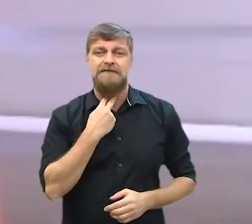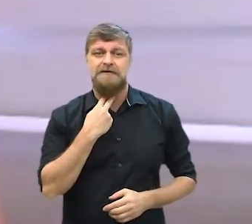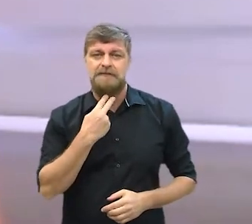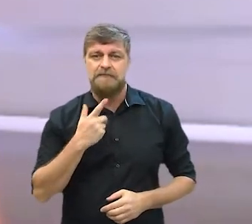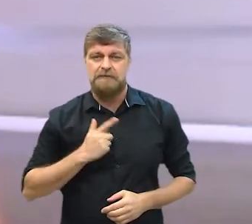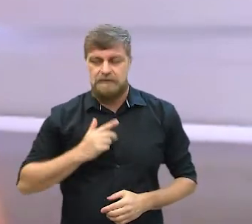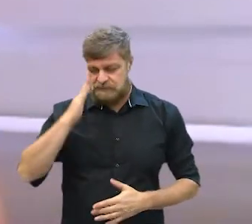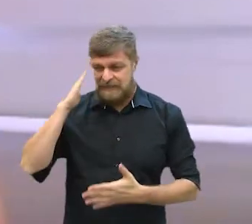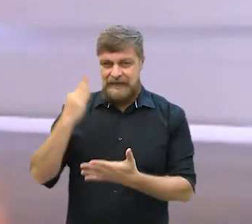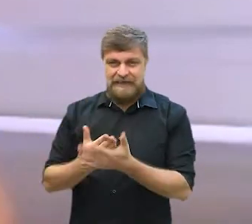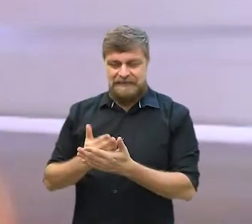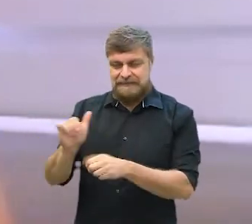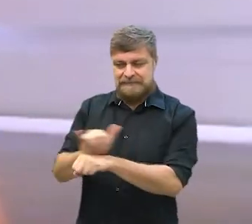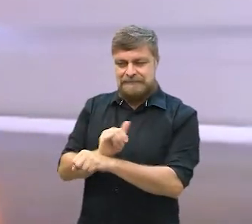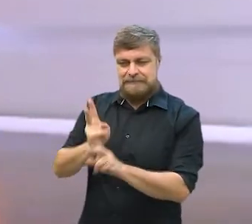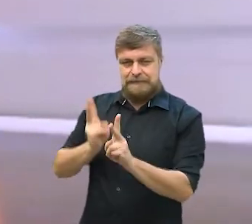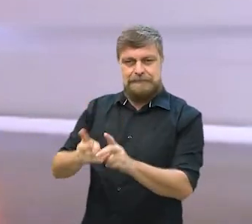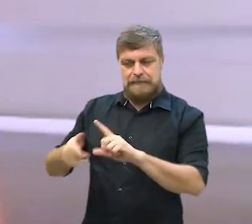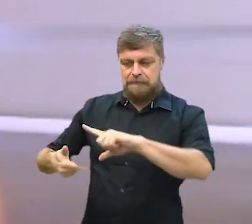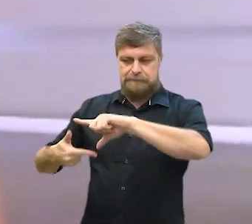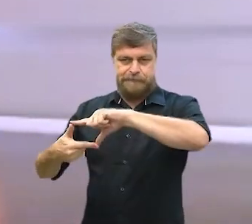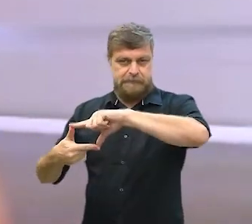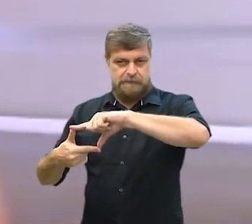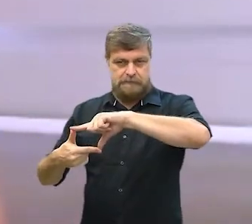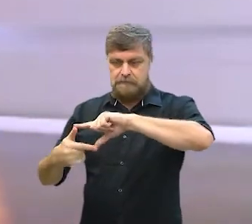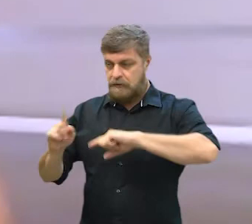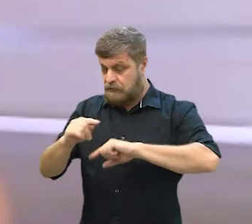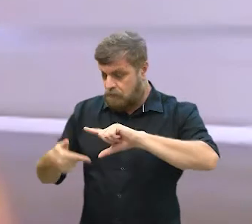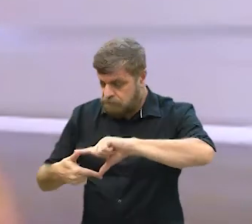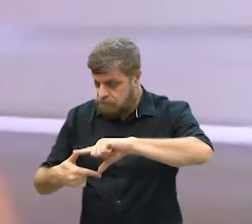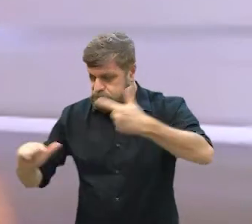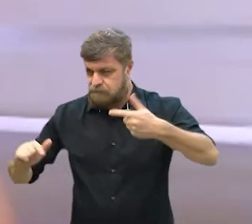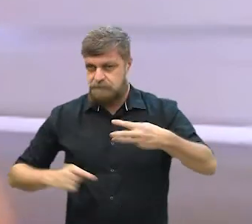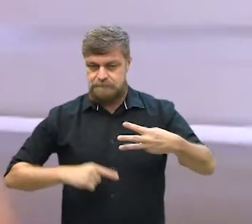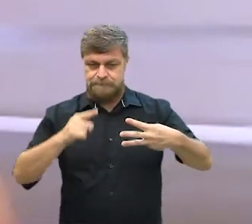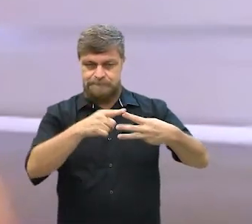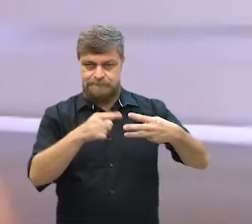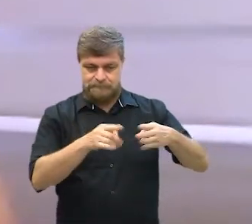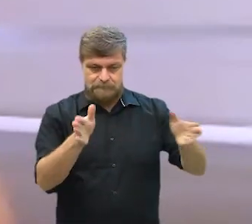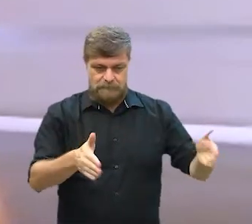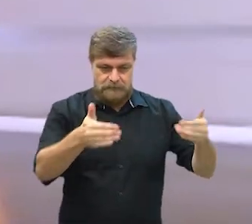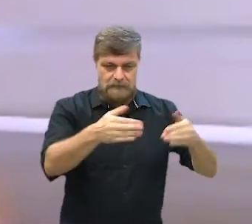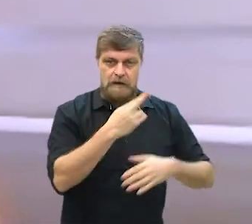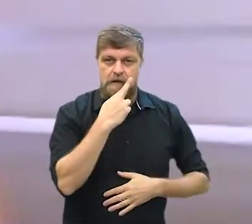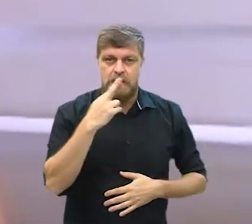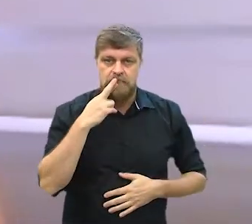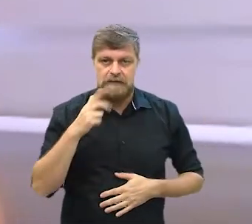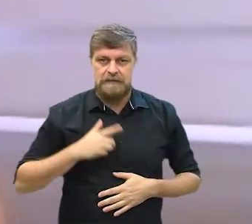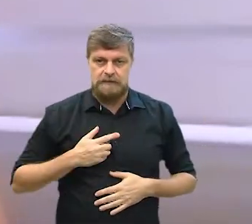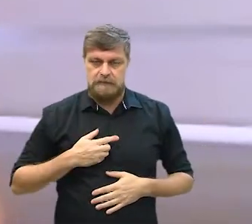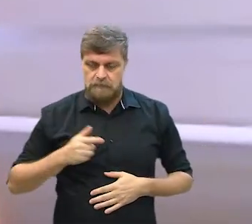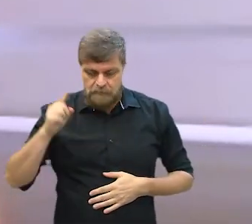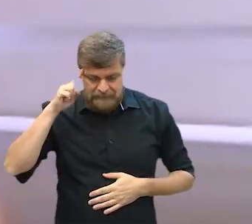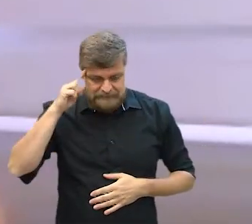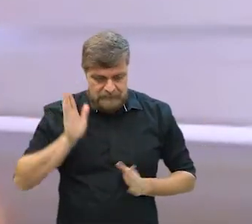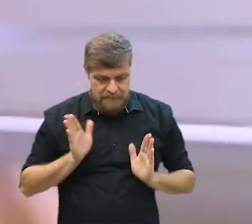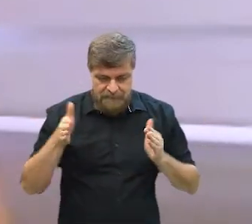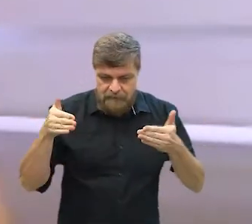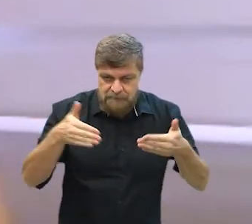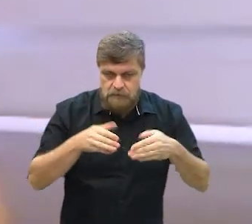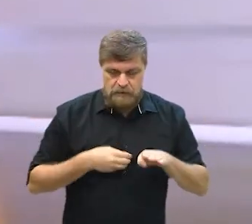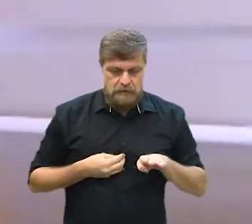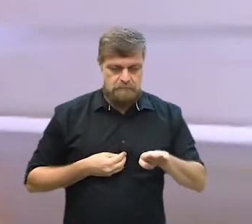mais colocar todos os ovos dentro da mesma cestinha. Eu acho que precisa investir no salão, precisa investir em delivery,